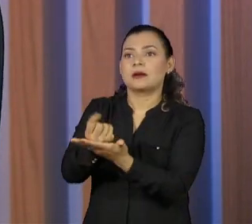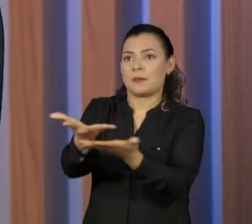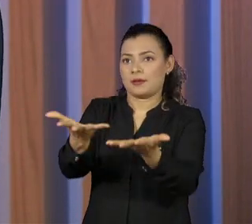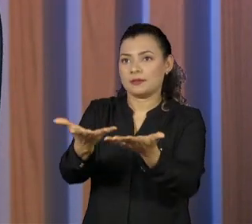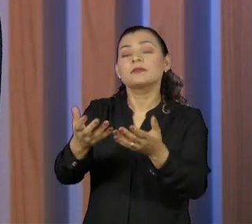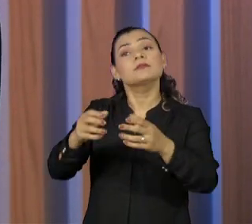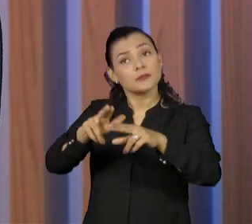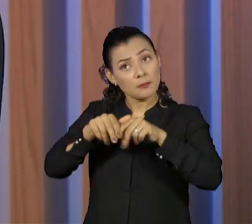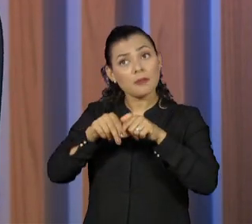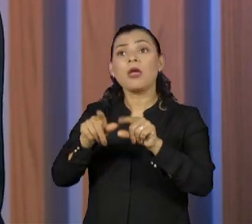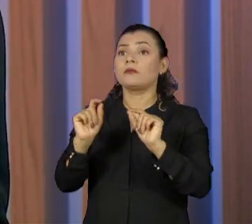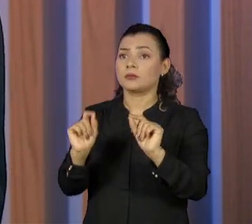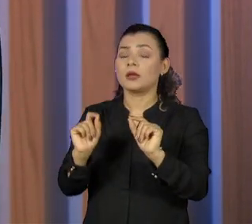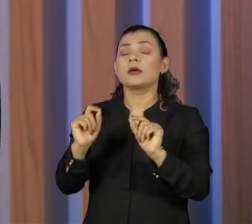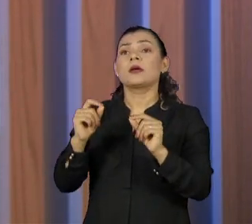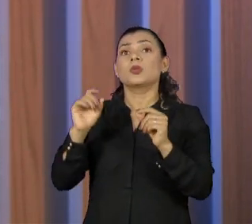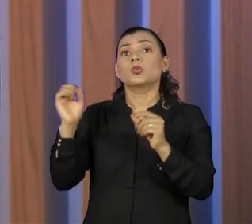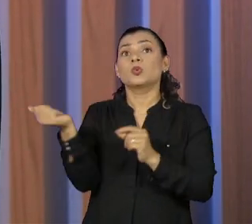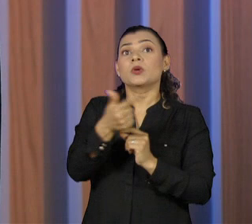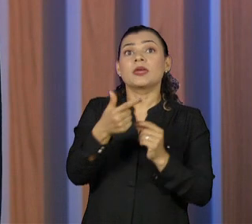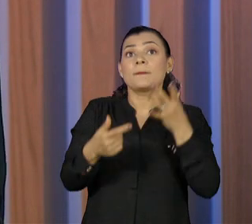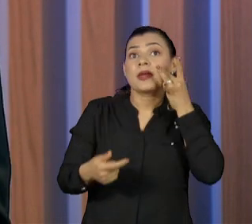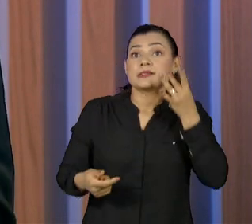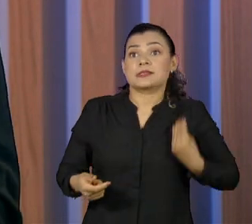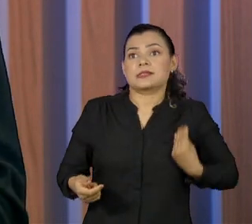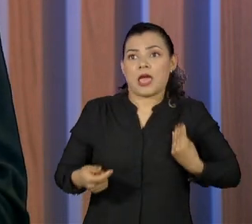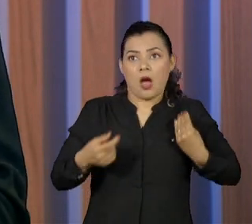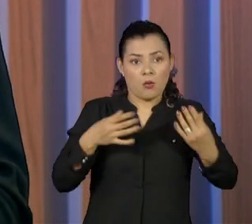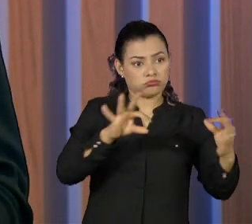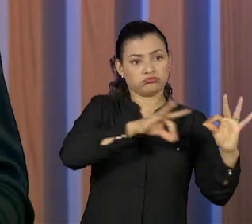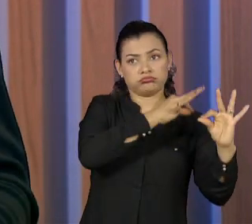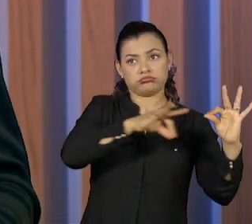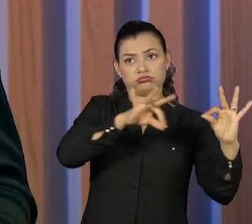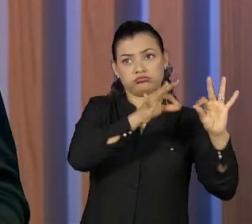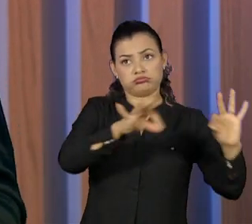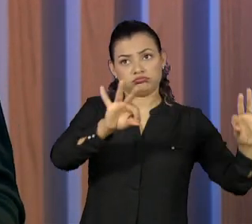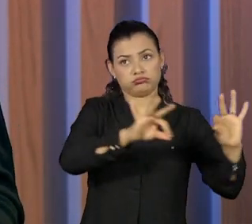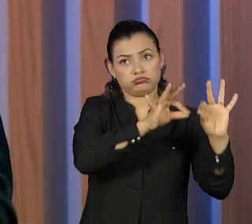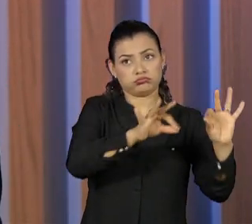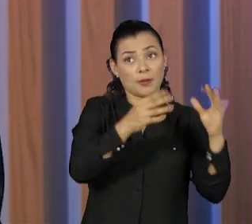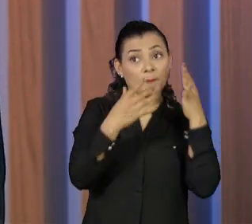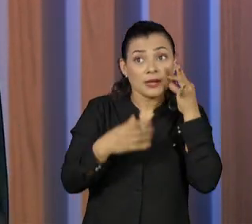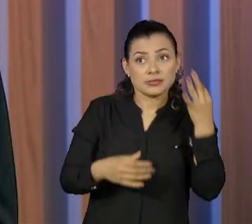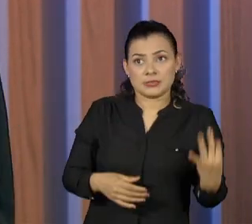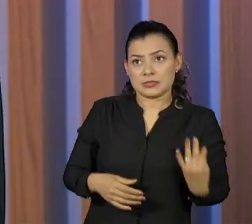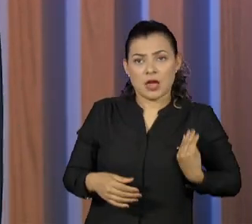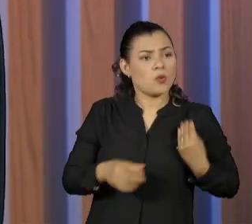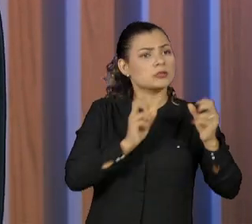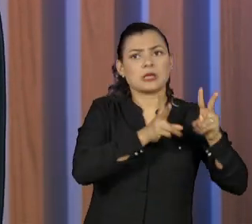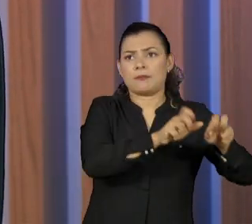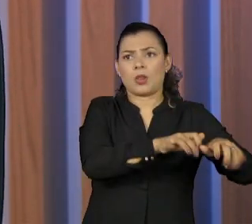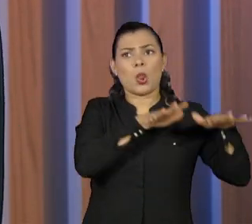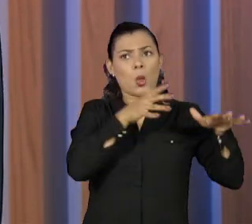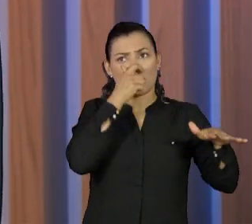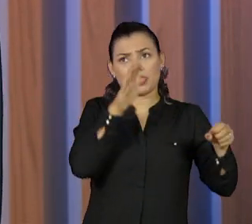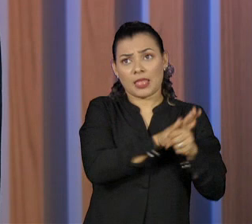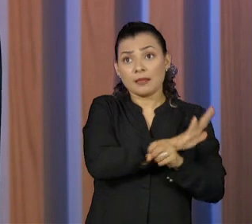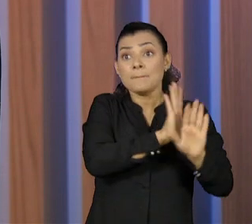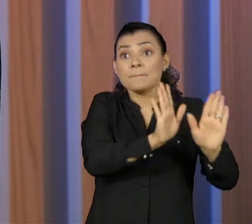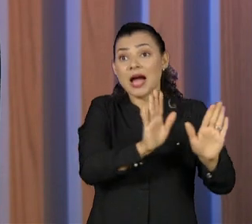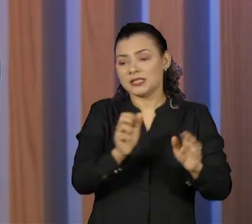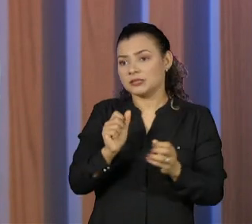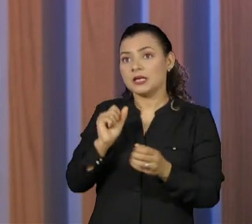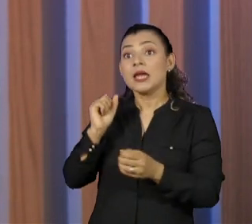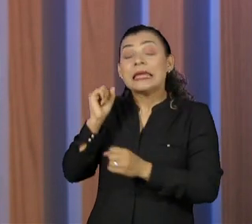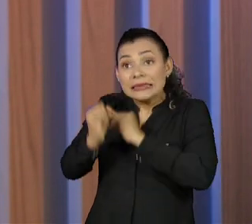apresentações públicas mesmo, né? Embora as nossas apresentações públicas sempre estão ali com a casa cheia. Mas hoje